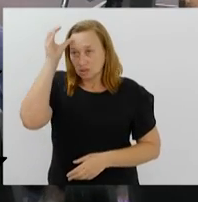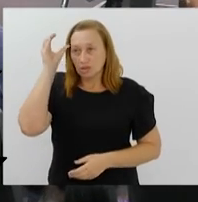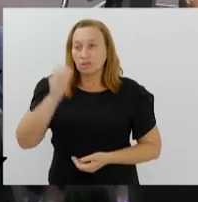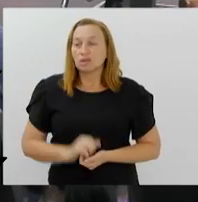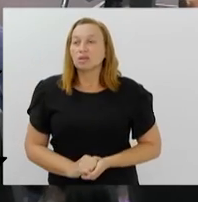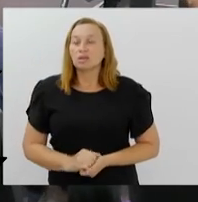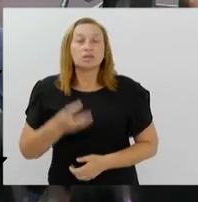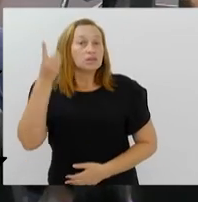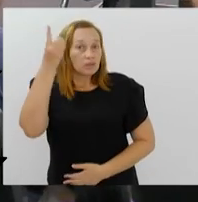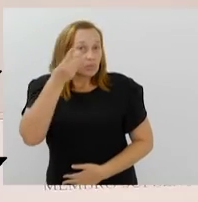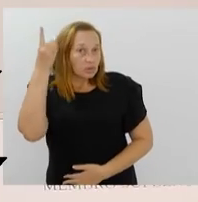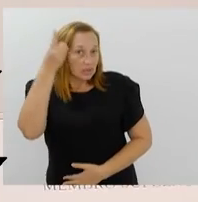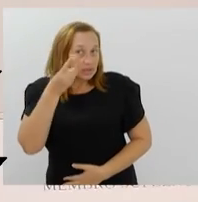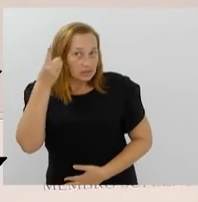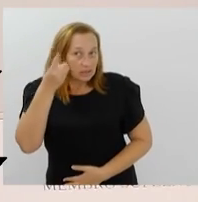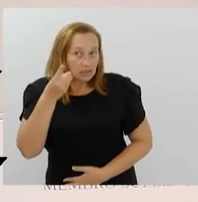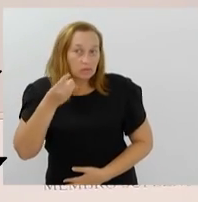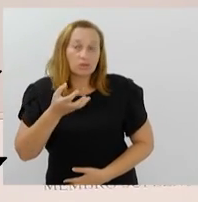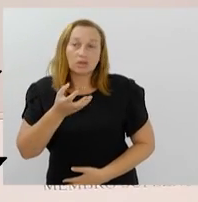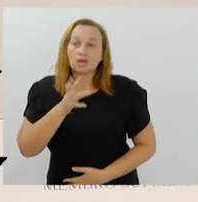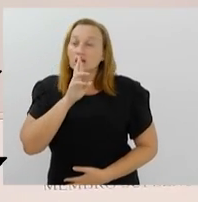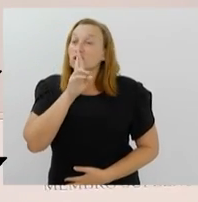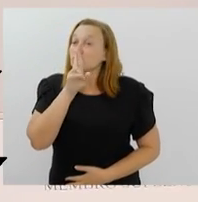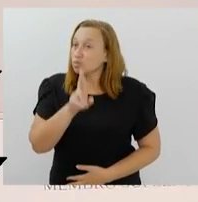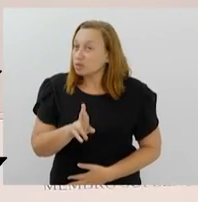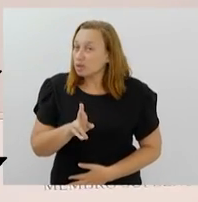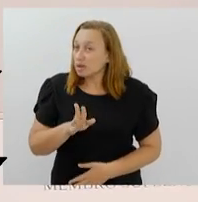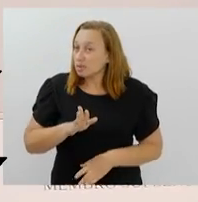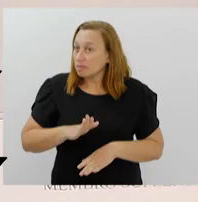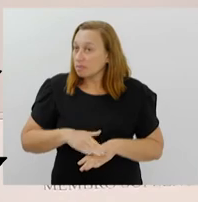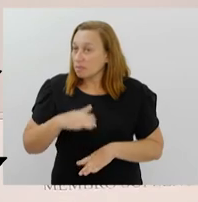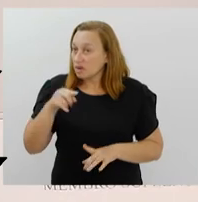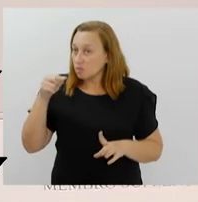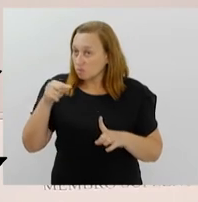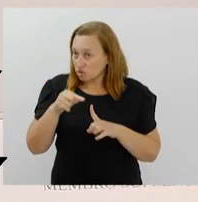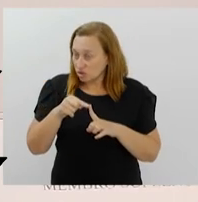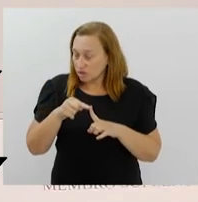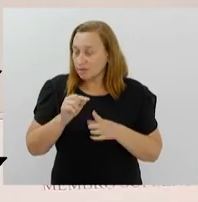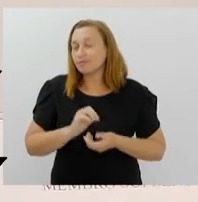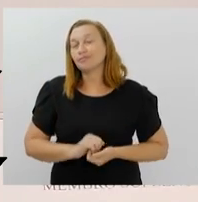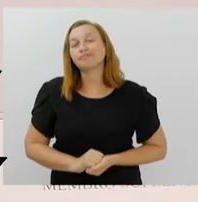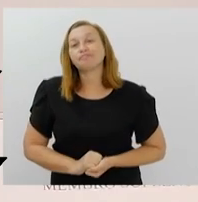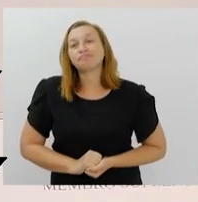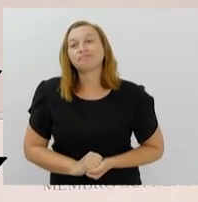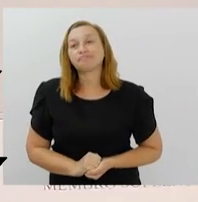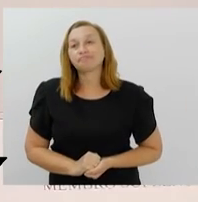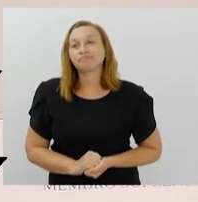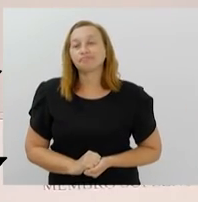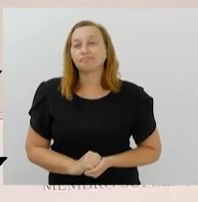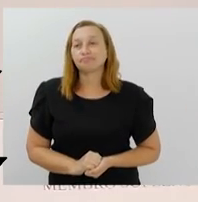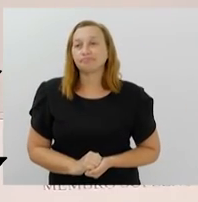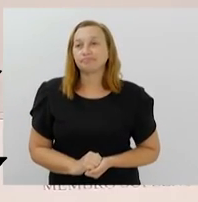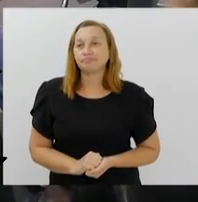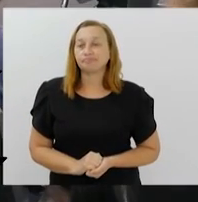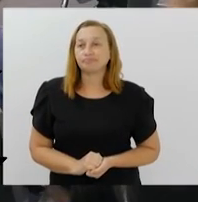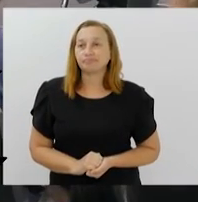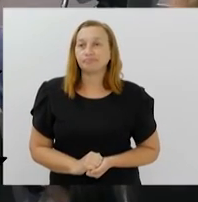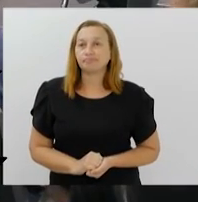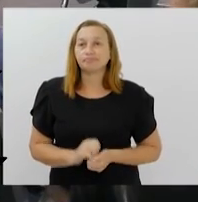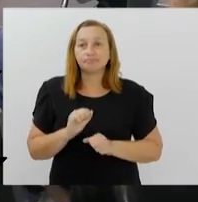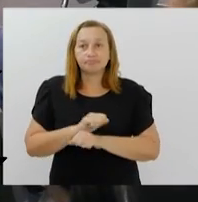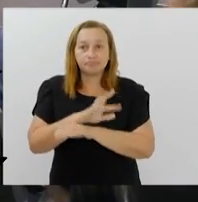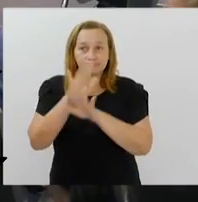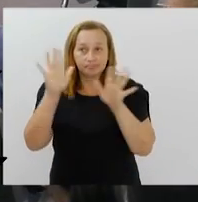eh vou tentar aqui responder Da forma mais objetiva Vou tentar responder Da forma mais objetiva aqui sendo bem